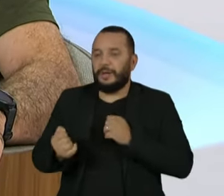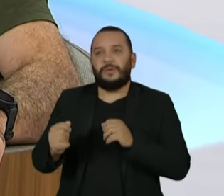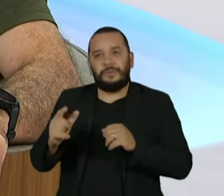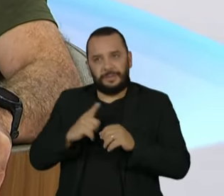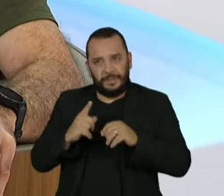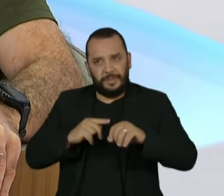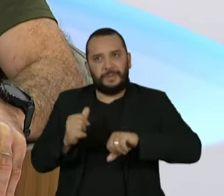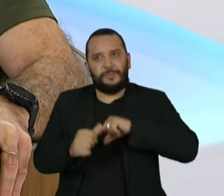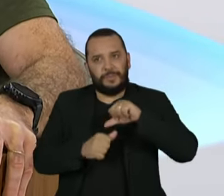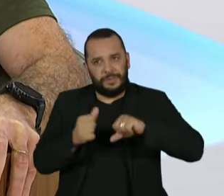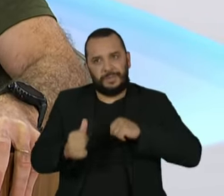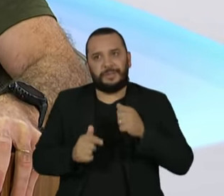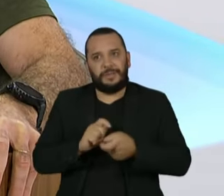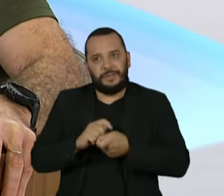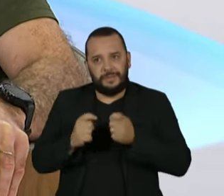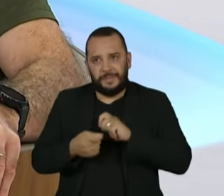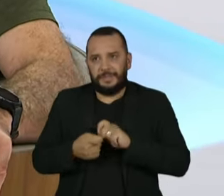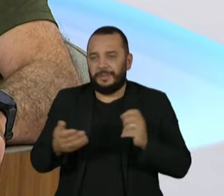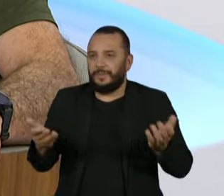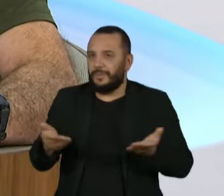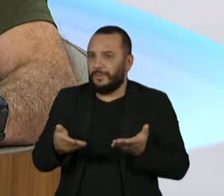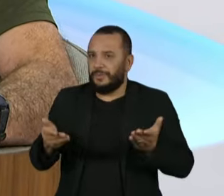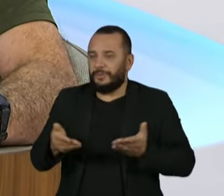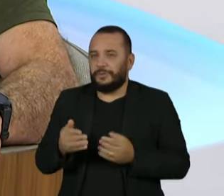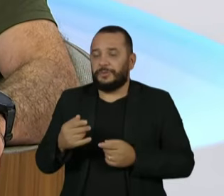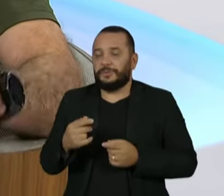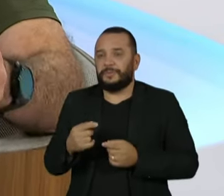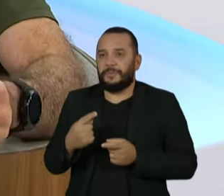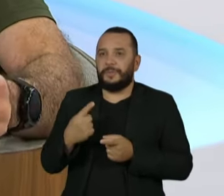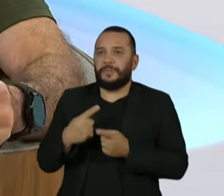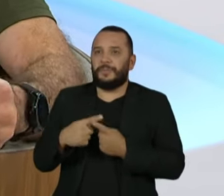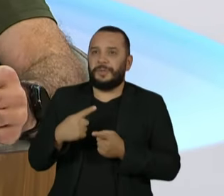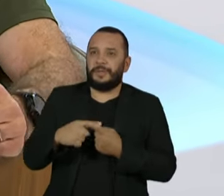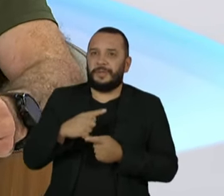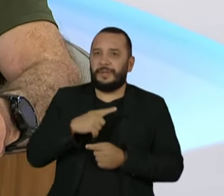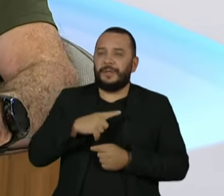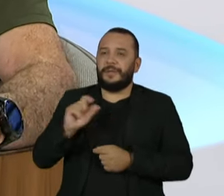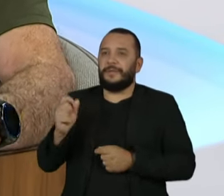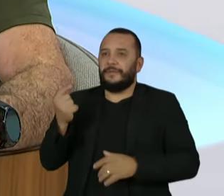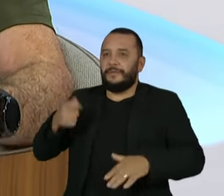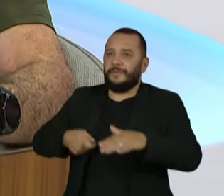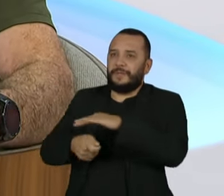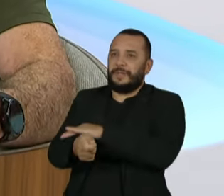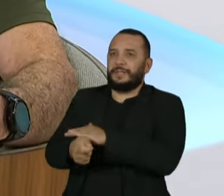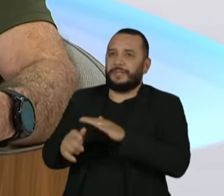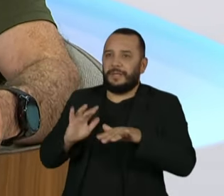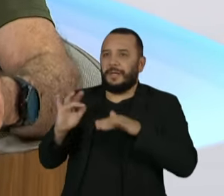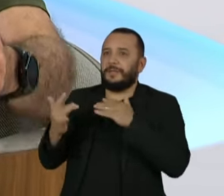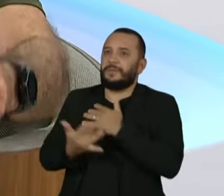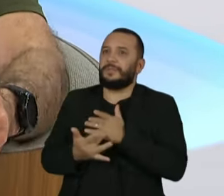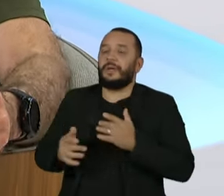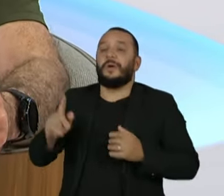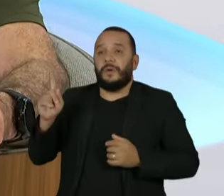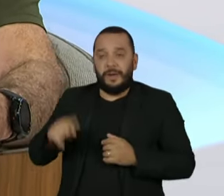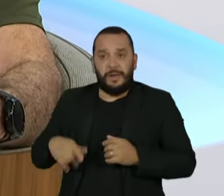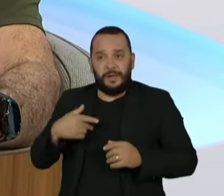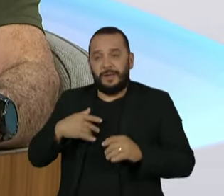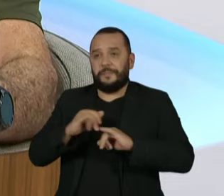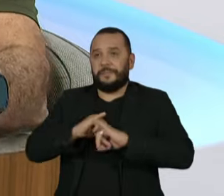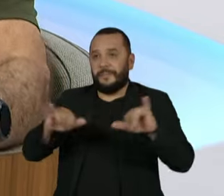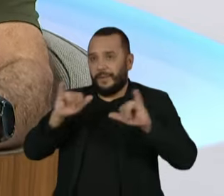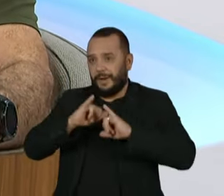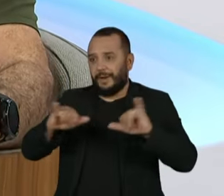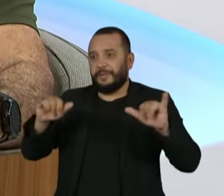de transição agora Vera uma parte significativa do que financia as redes sociais são os recursos de marketing